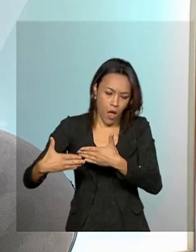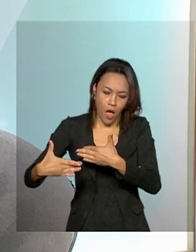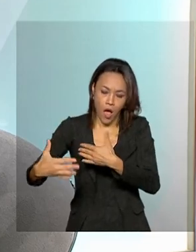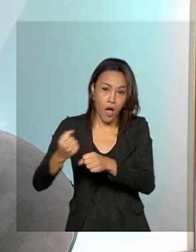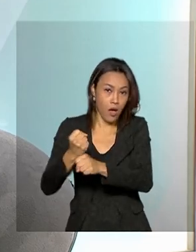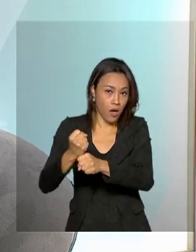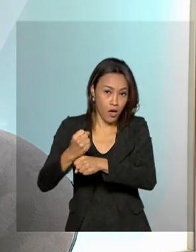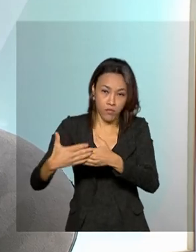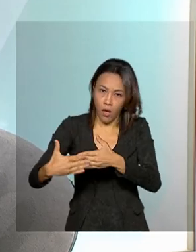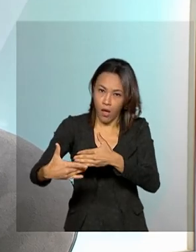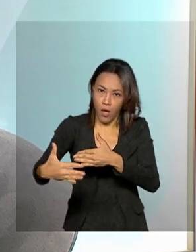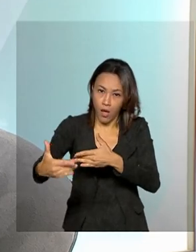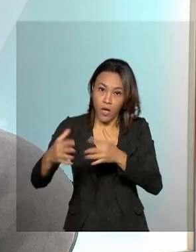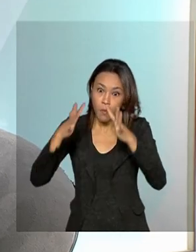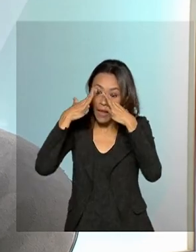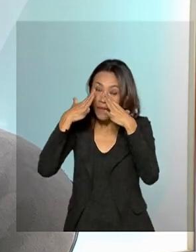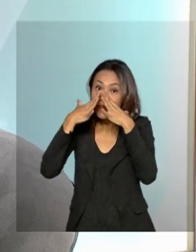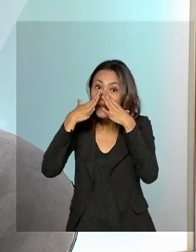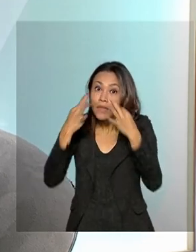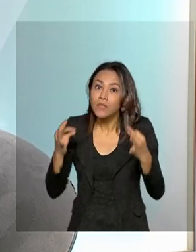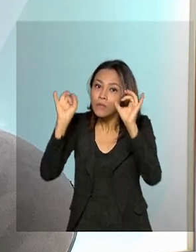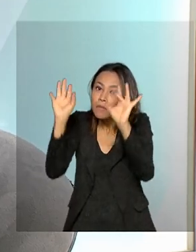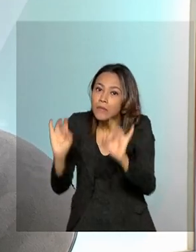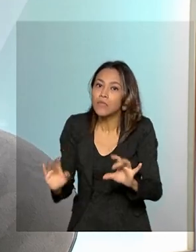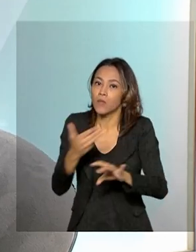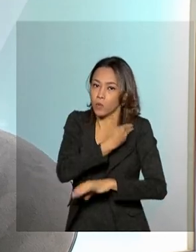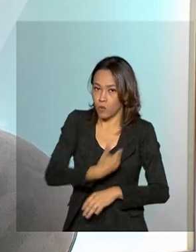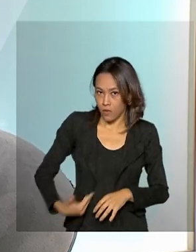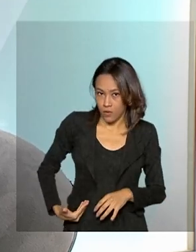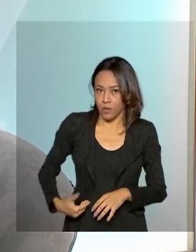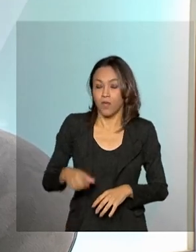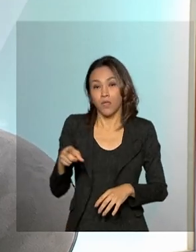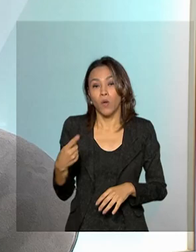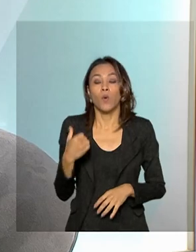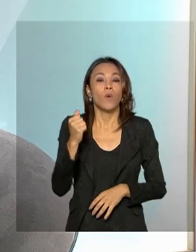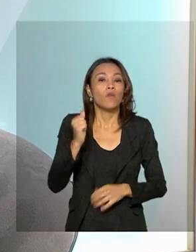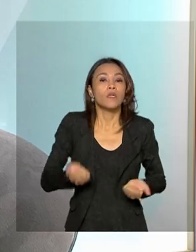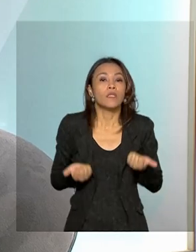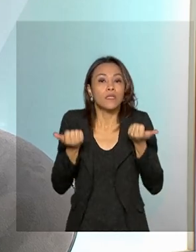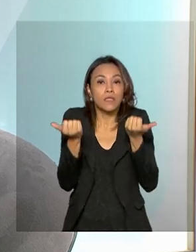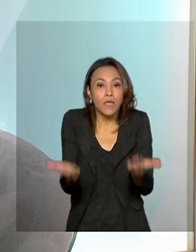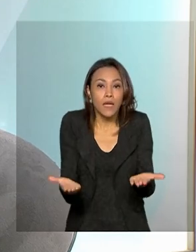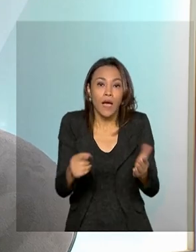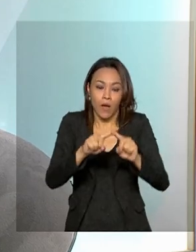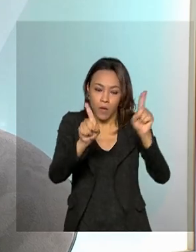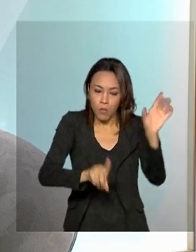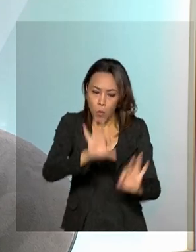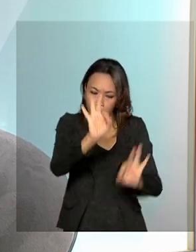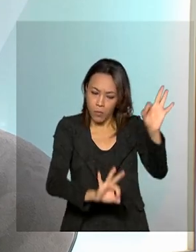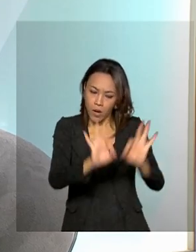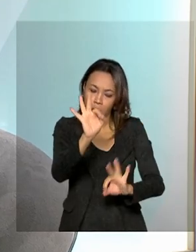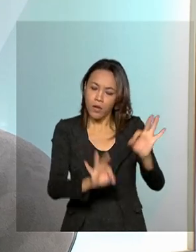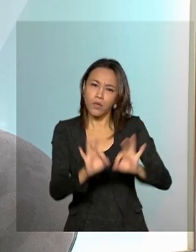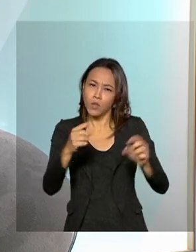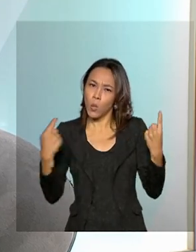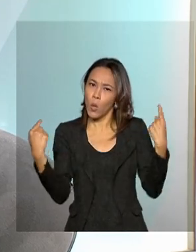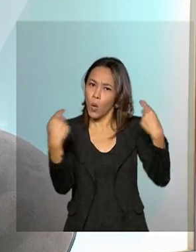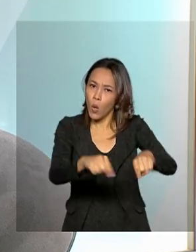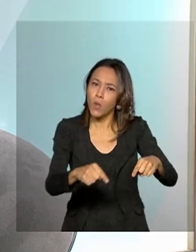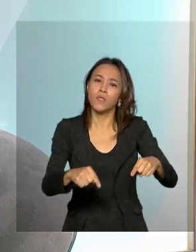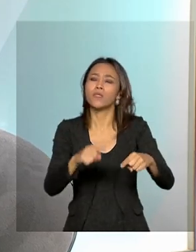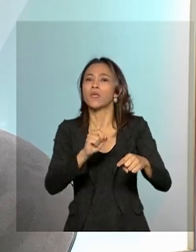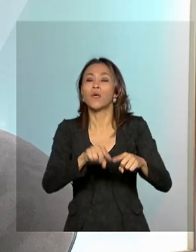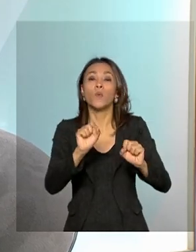do Estado. Então, o Ministério vem agora entregar para o Brasil o Plano Nacional de Enfrentamento ao Feminicídio e um Plano Nacional